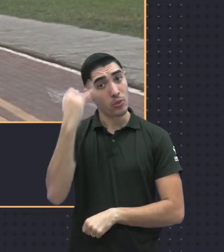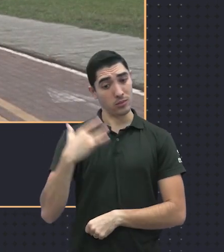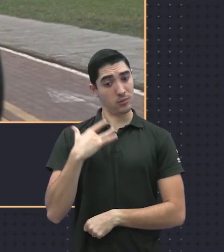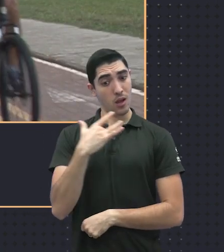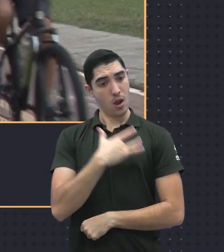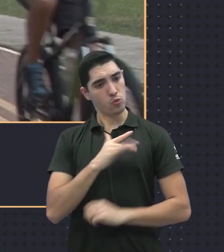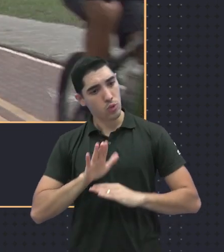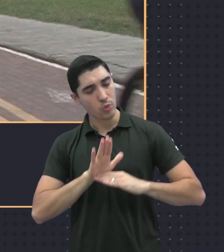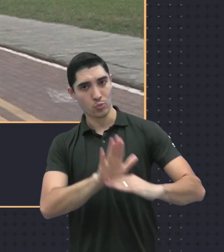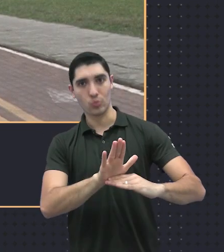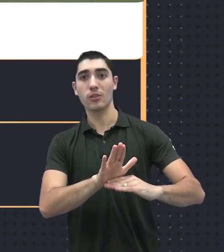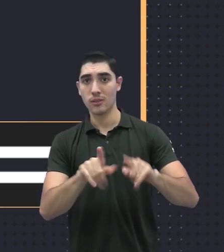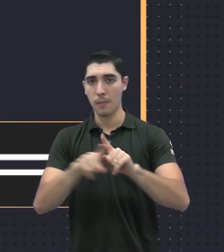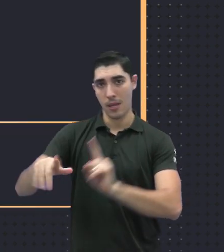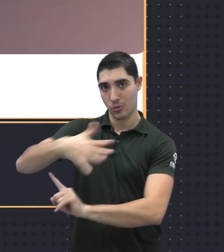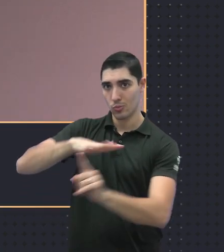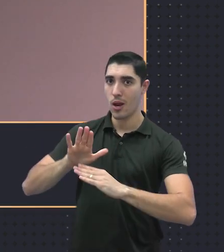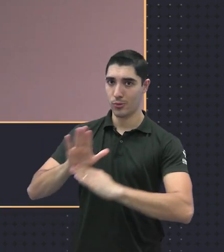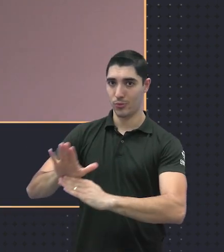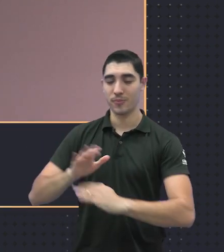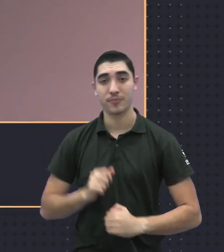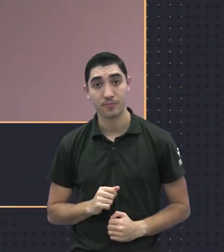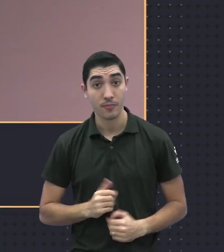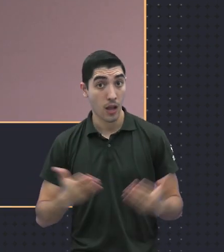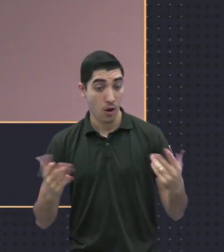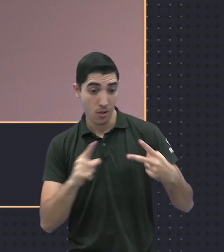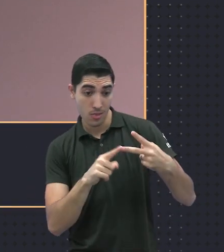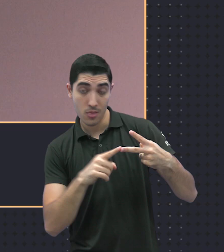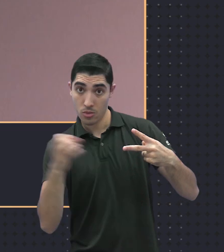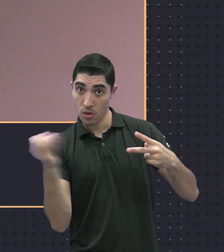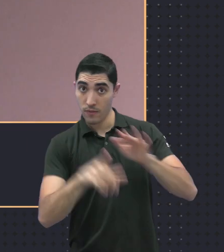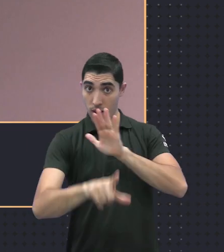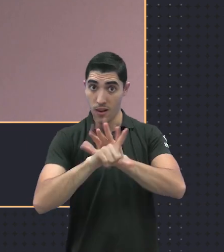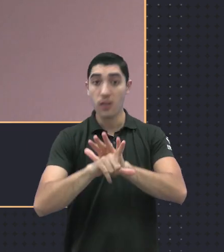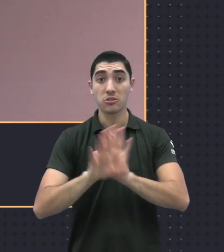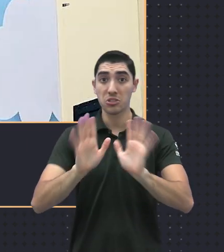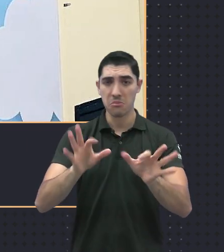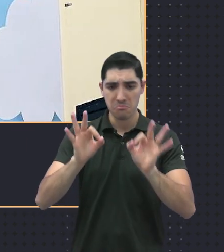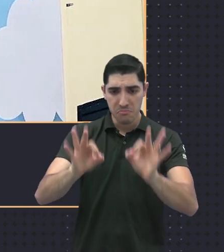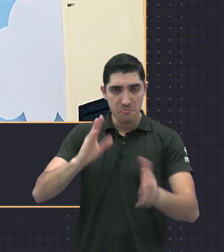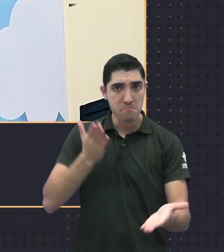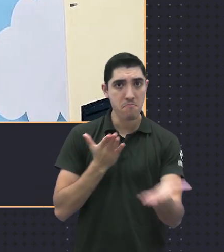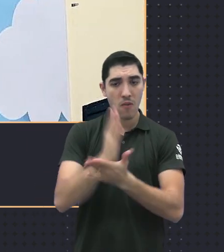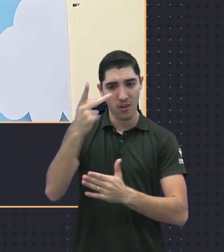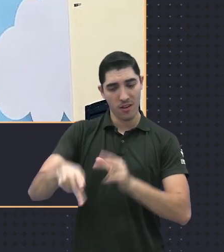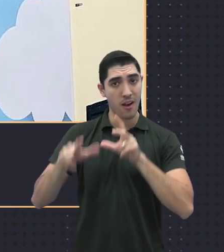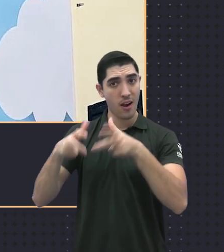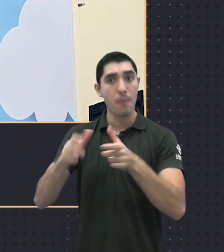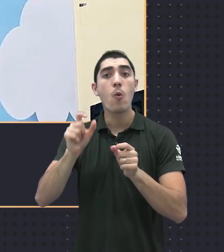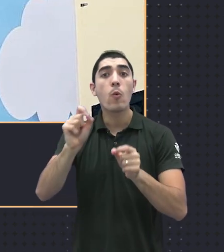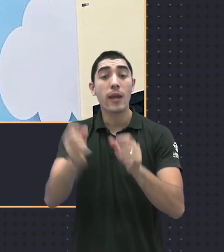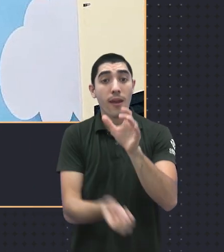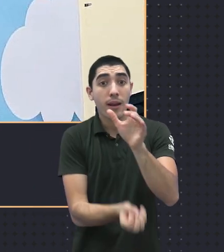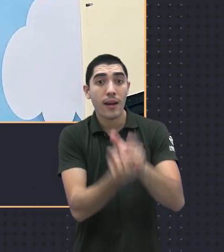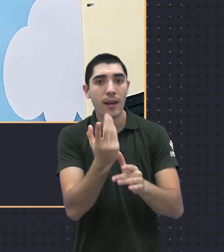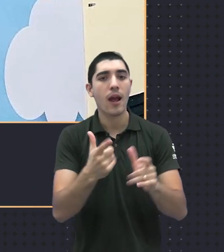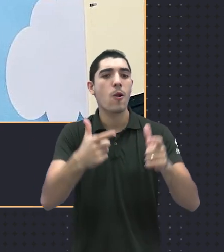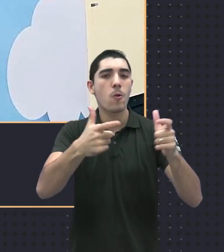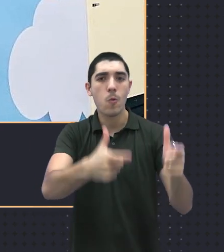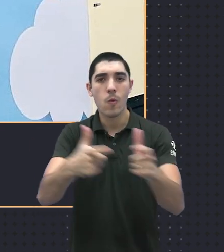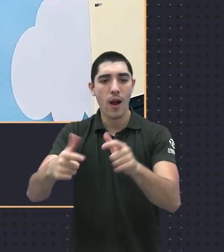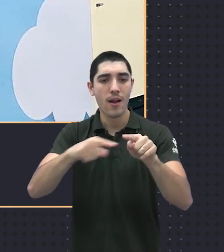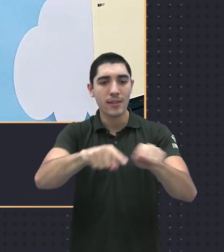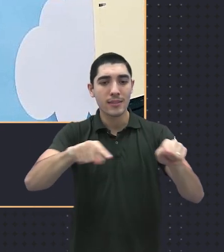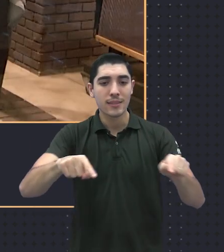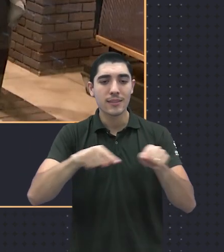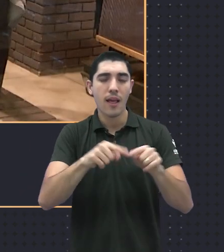de transporte sustentável. Agora é lei. Foi sancionada a lei aprovada pela Câmara que incentiva a criação das chamadas salas